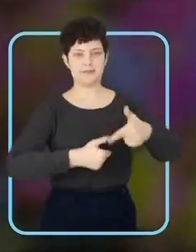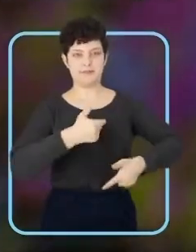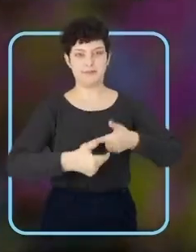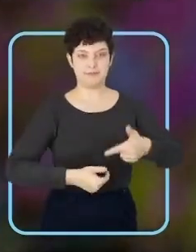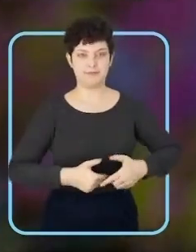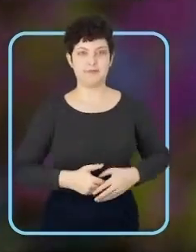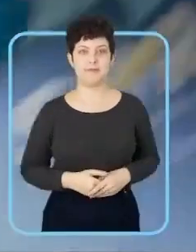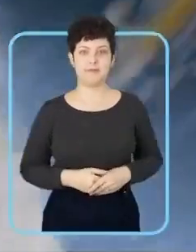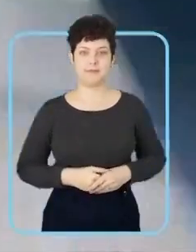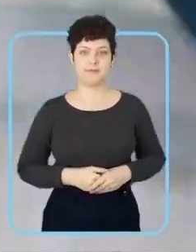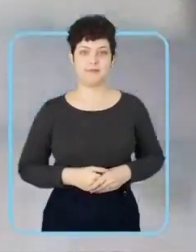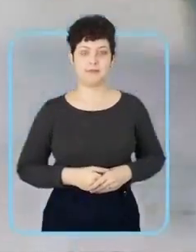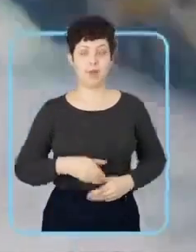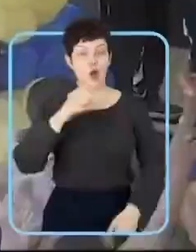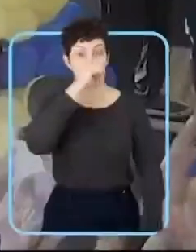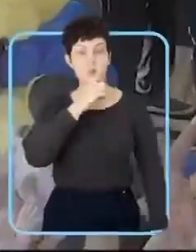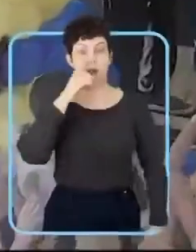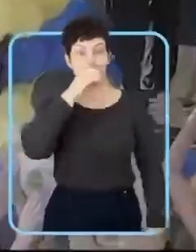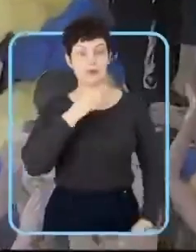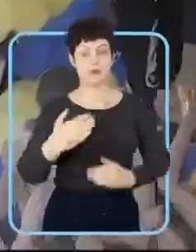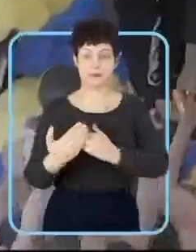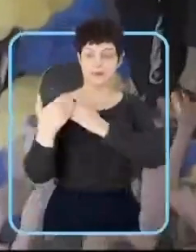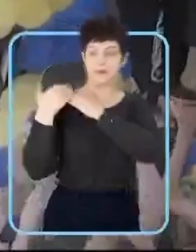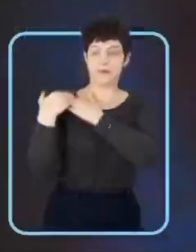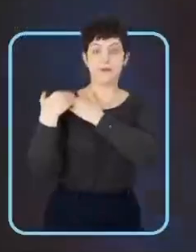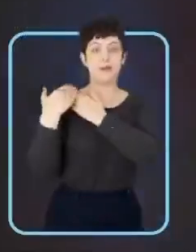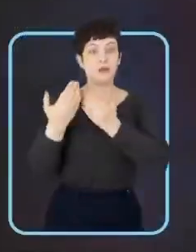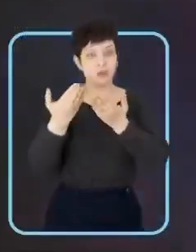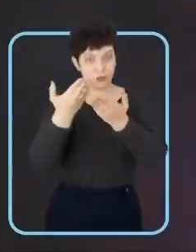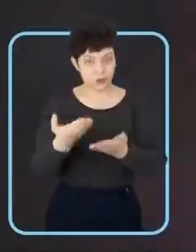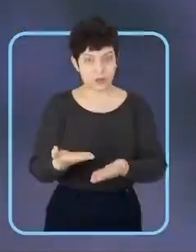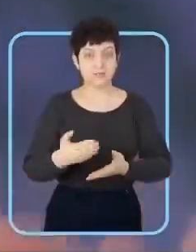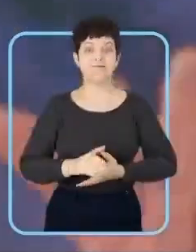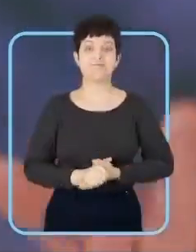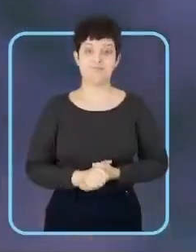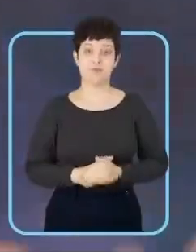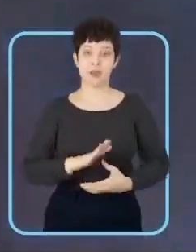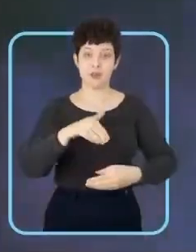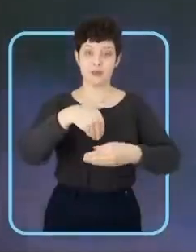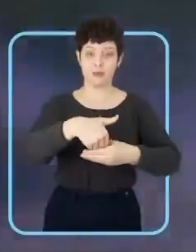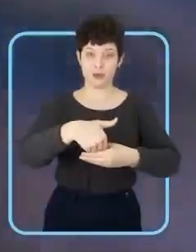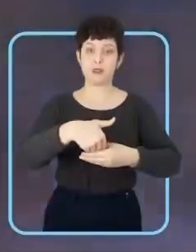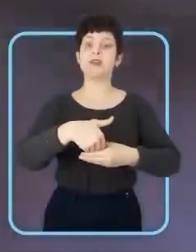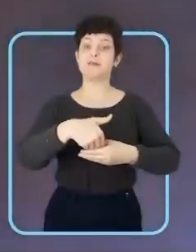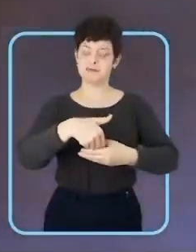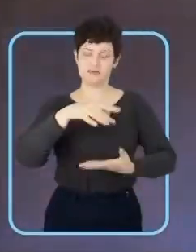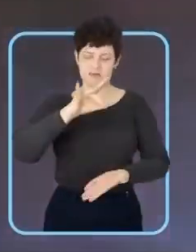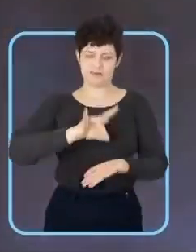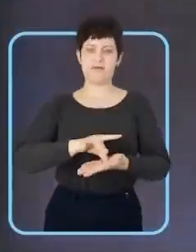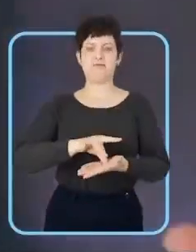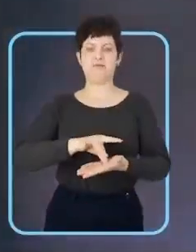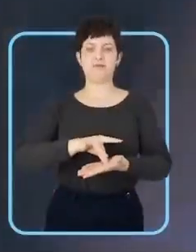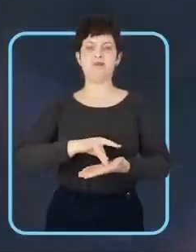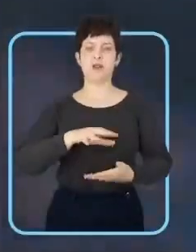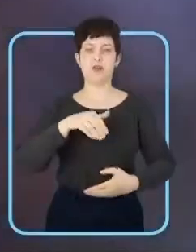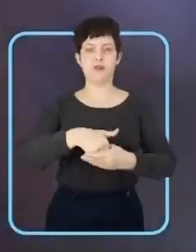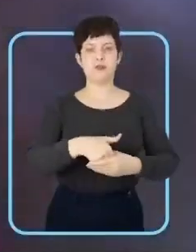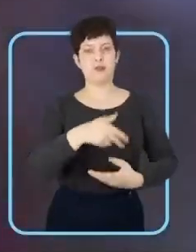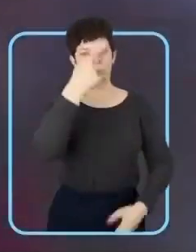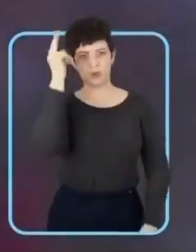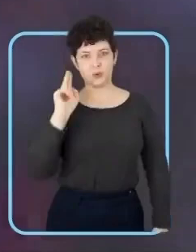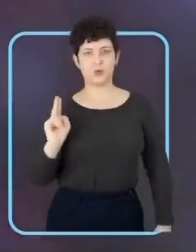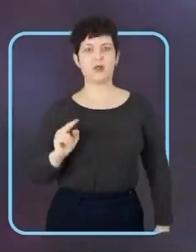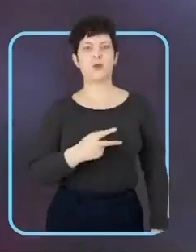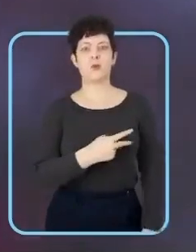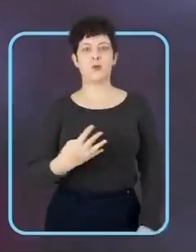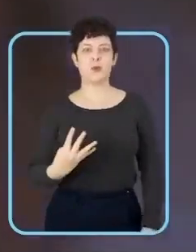seguir fazendo o que é certo. No domingo, a responsabilidade é toda sua. Vote com a sua